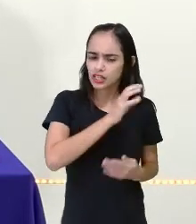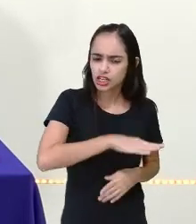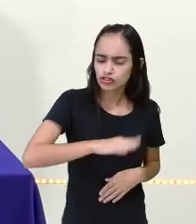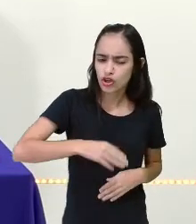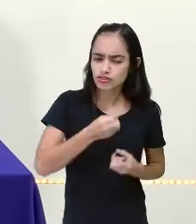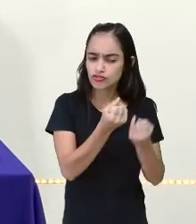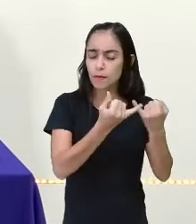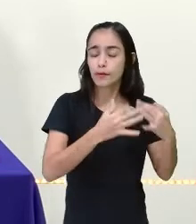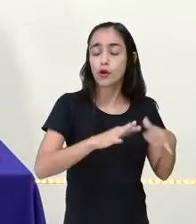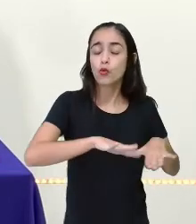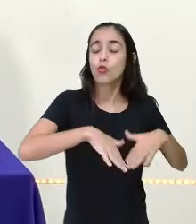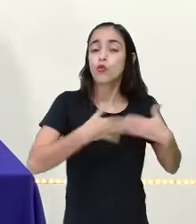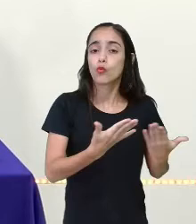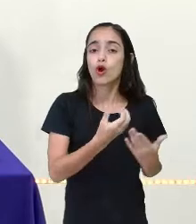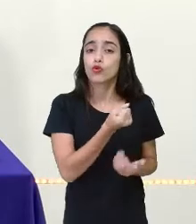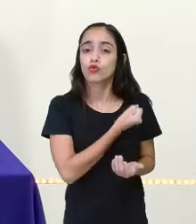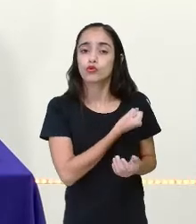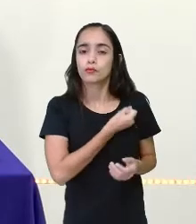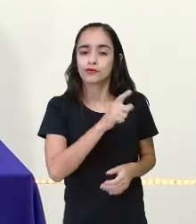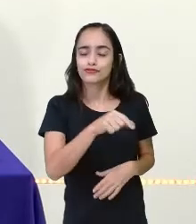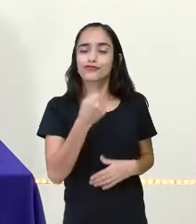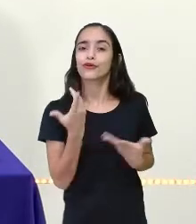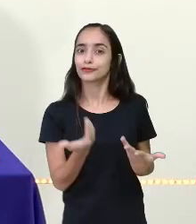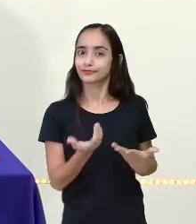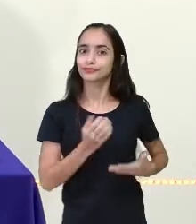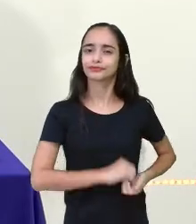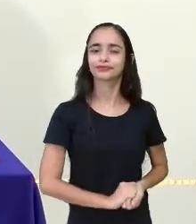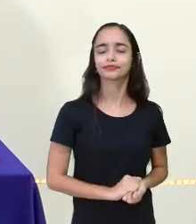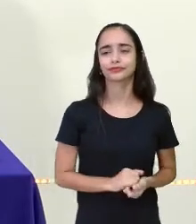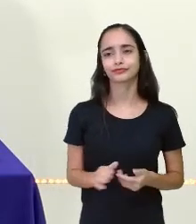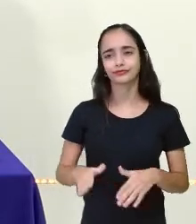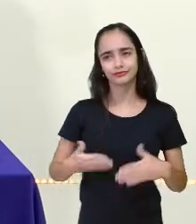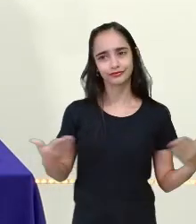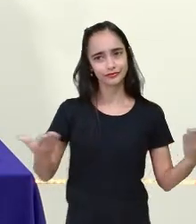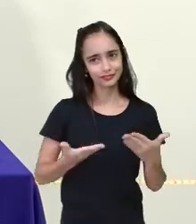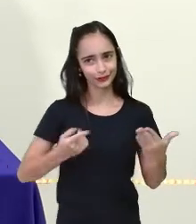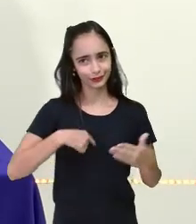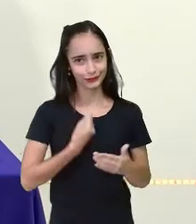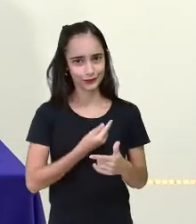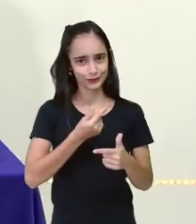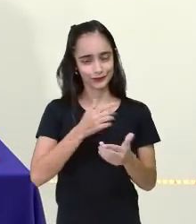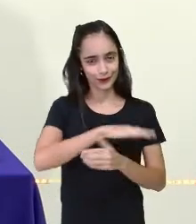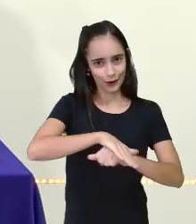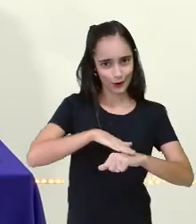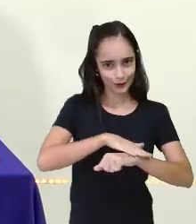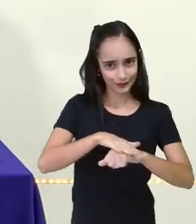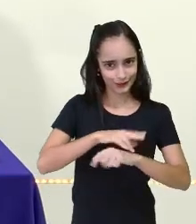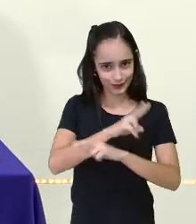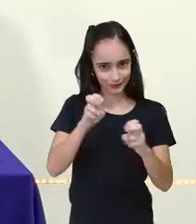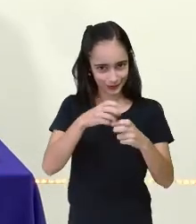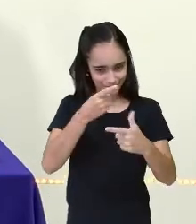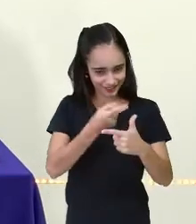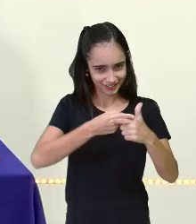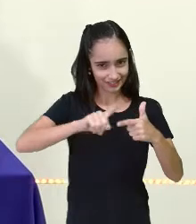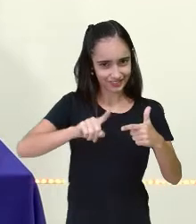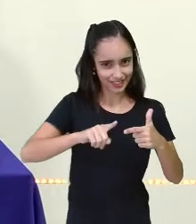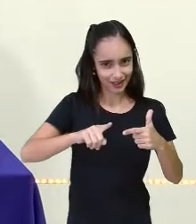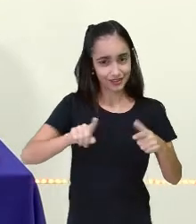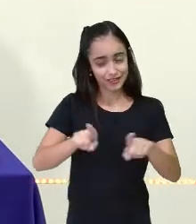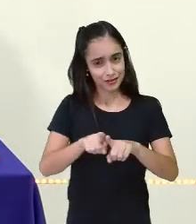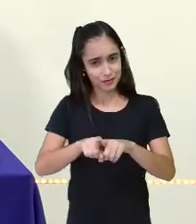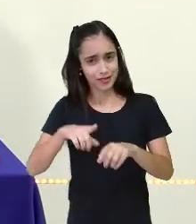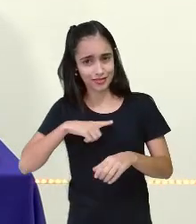soma, tá certo? E vamos conversar sobre divisão. E hoje a gente vai de novo de jogo de trilha, mas a gente vai